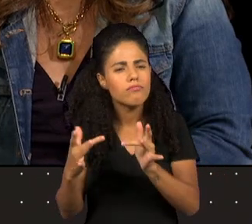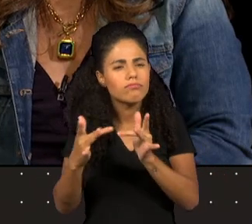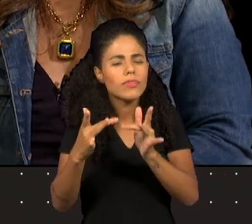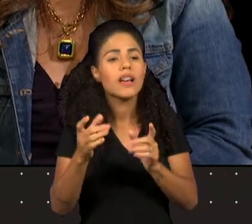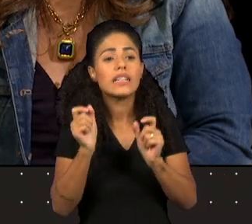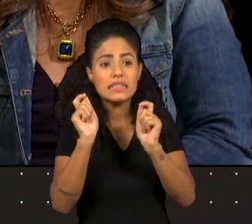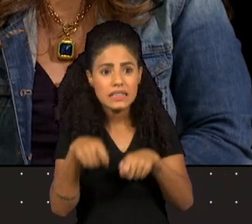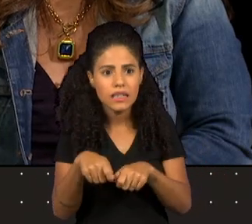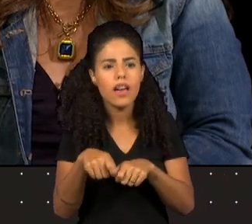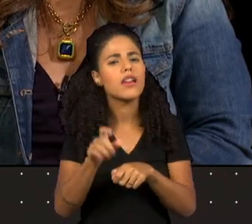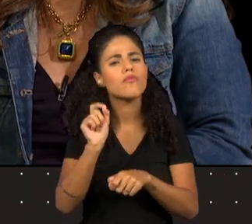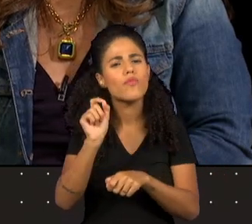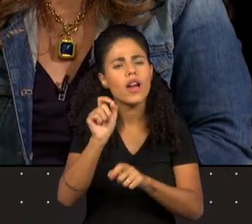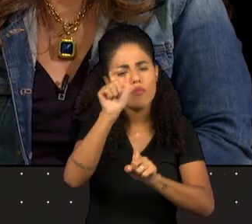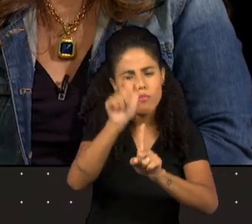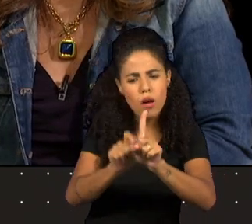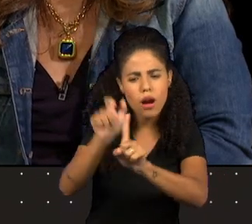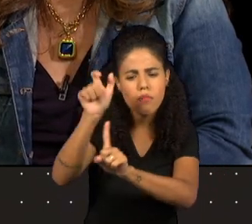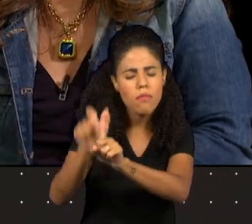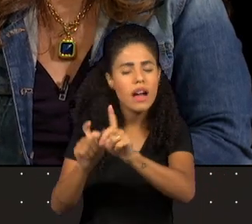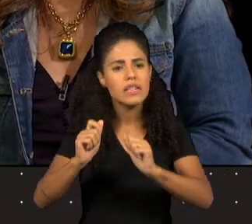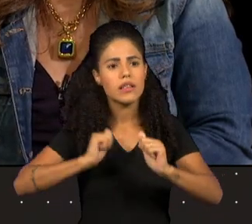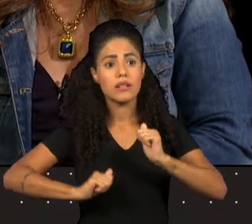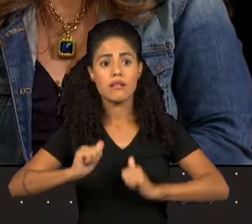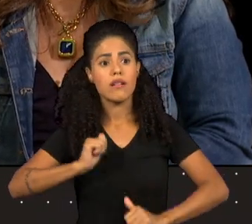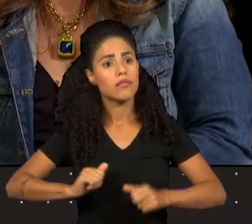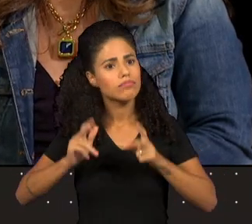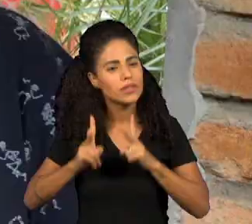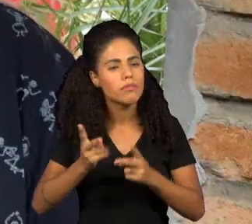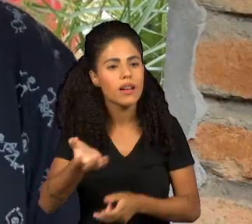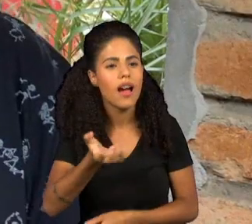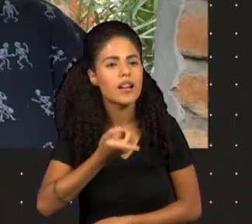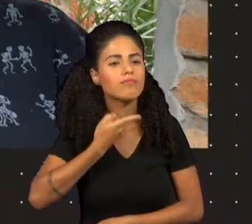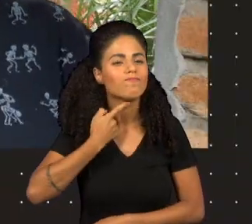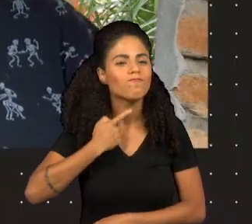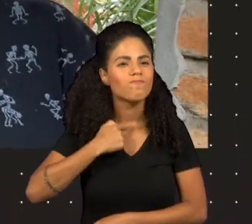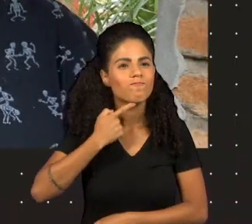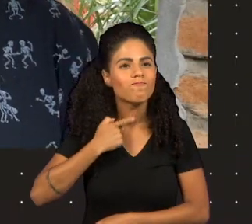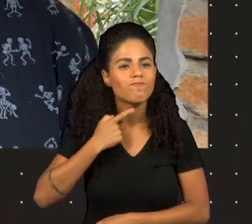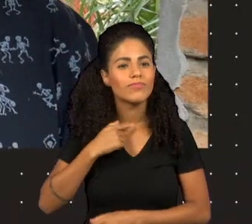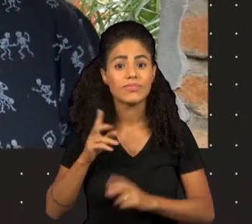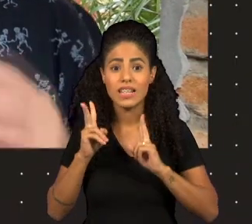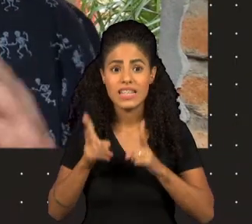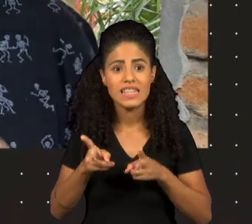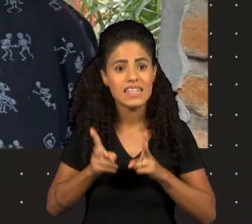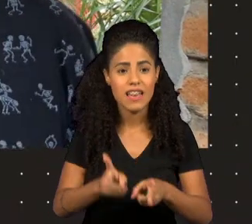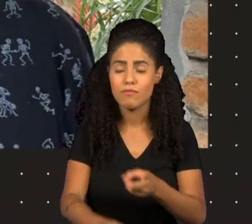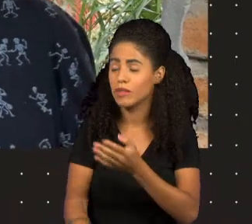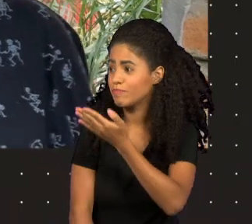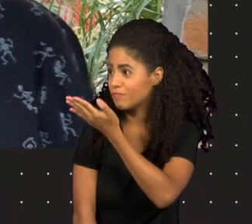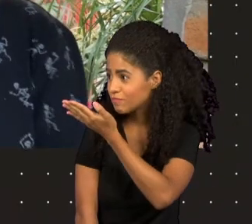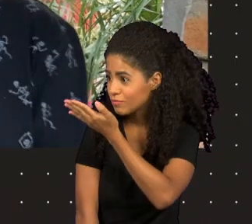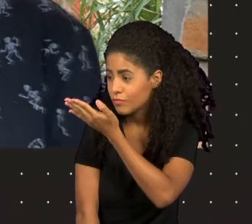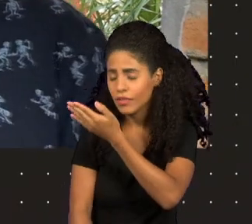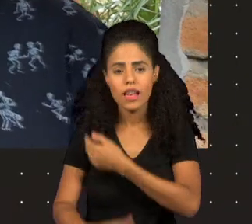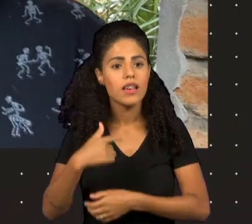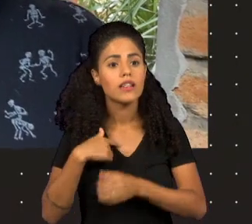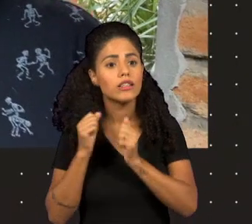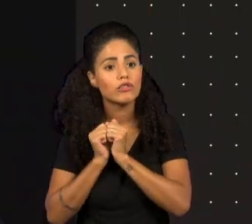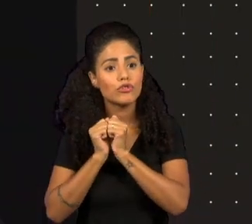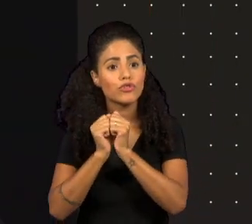peça maravilhosa que todo ator e toda atriz quer fazer, que é o Hamlet do Shakespeare. Eu fazia o Hamlet e você fazia